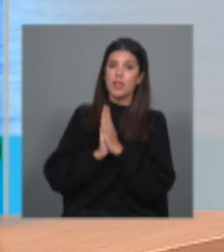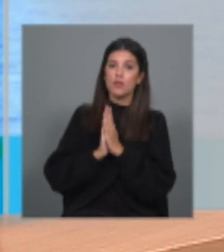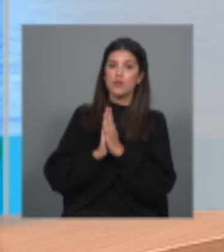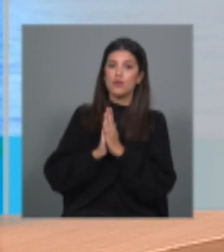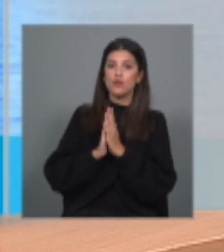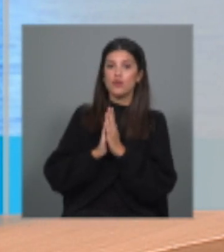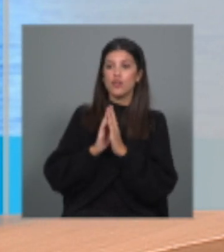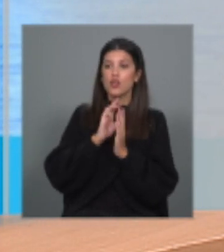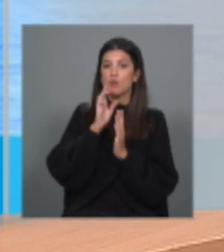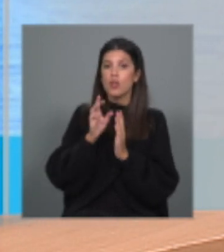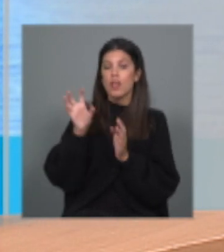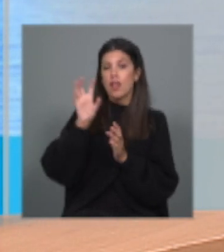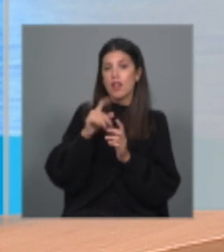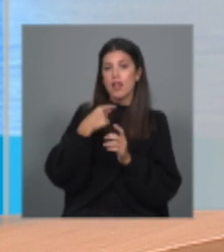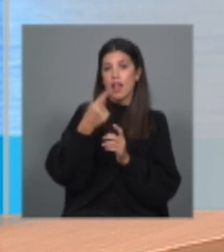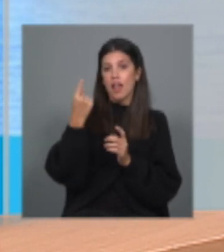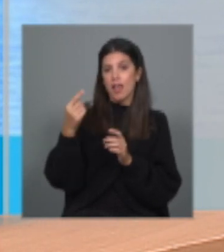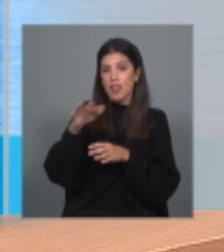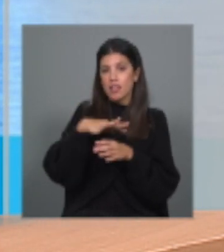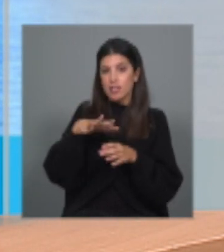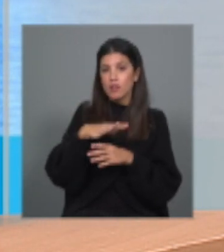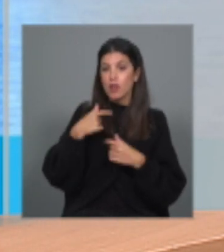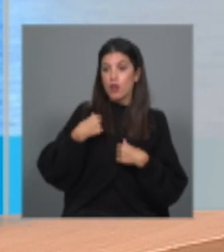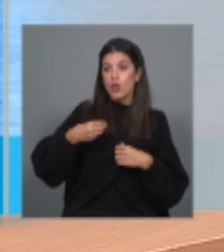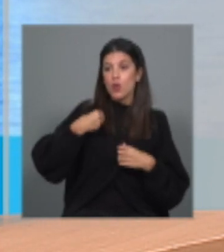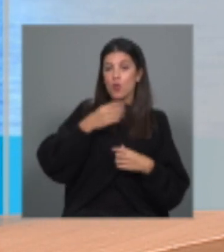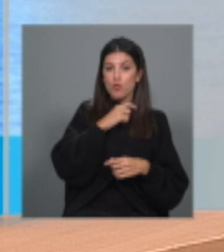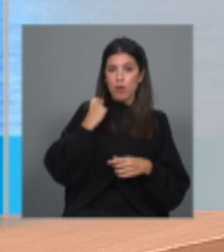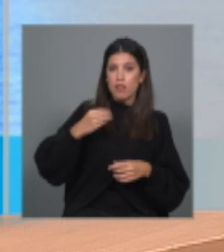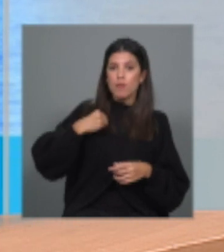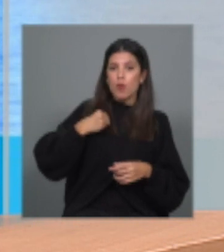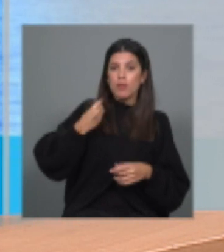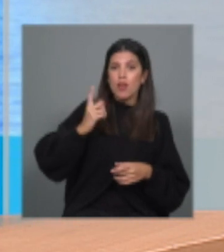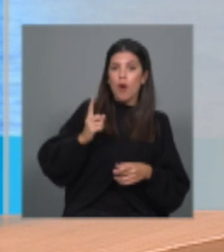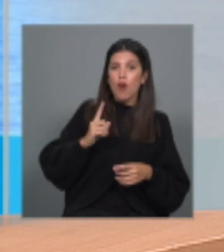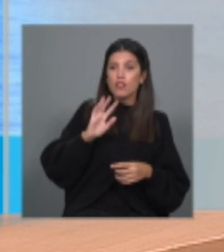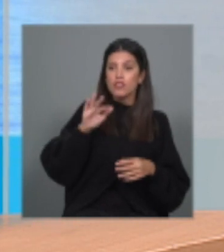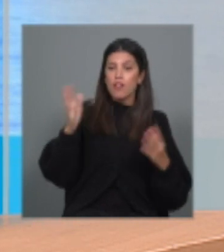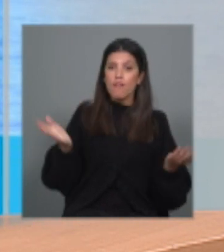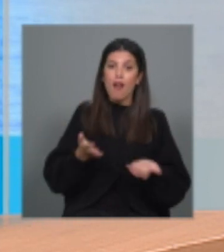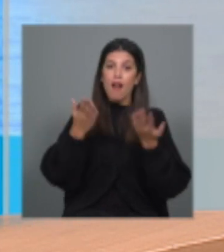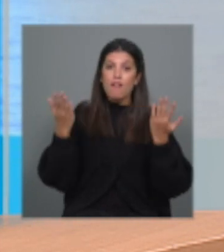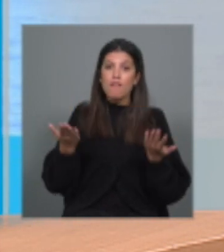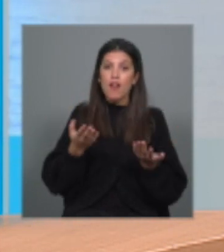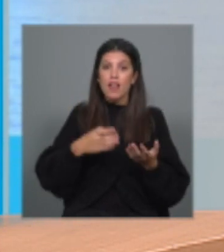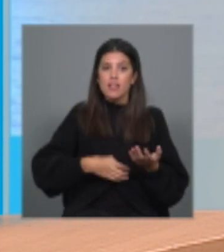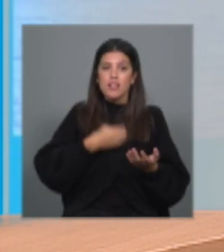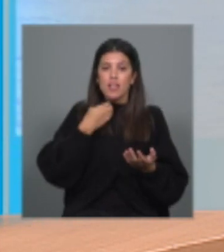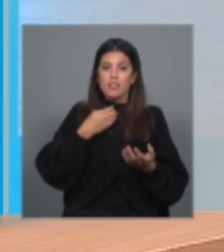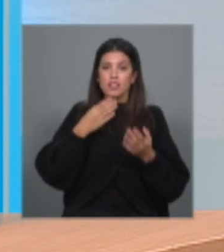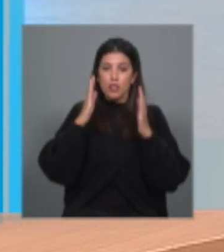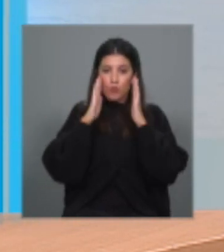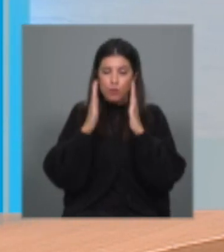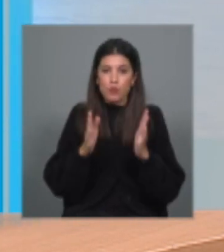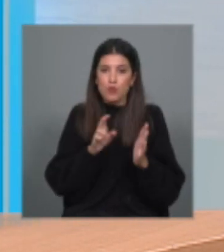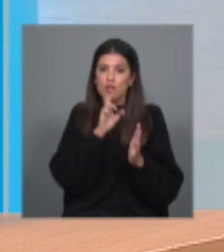em cada momento. E, portanto, a nossa preocupação é alimentar isto. Um sentido de resposta, um sentido vocacional da existência, um sentido de